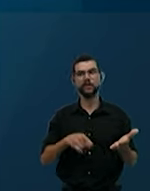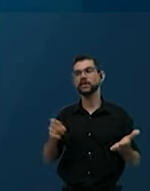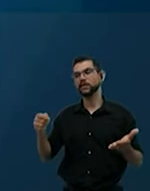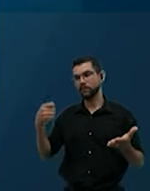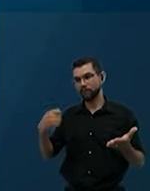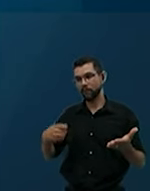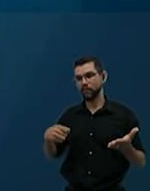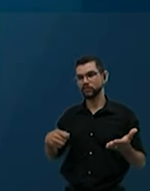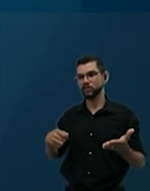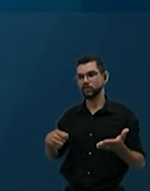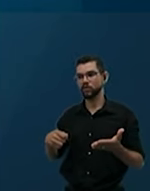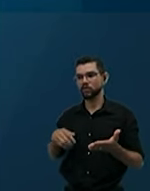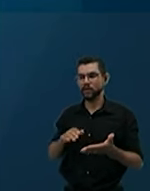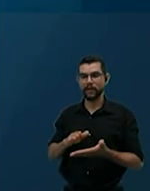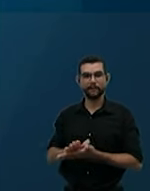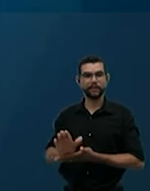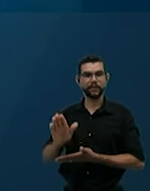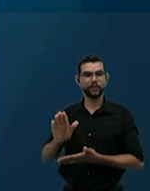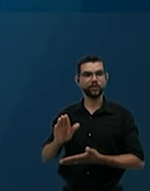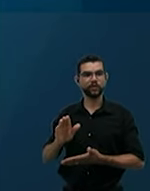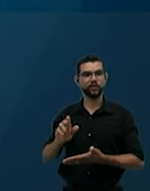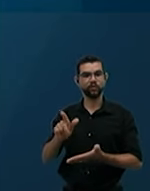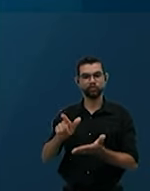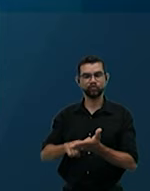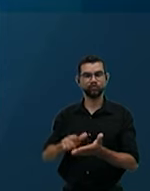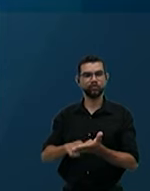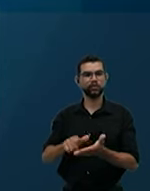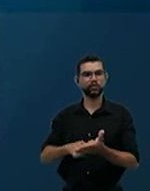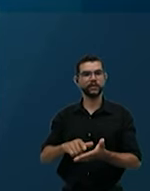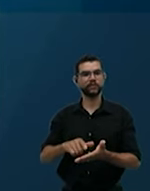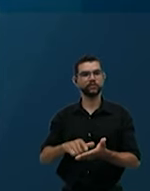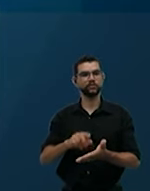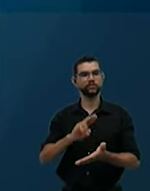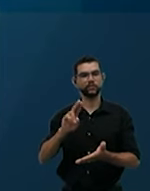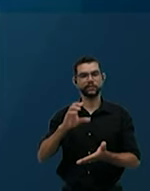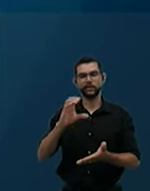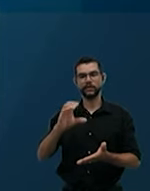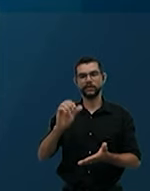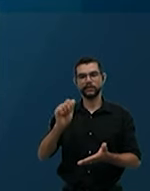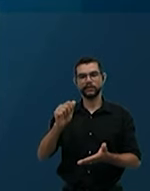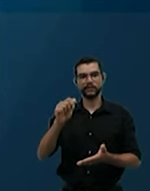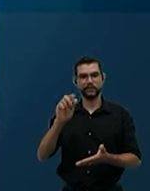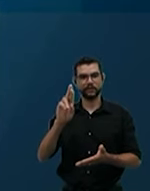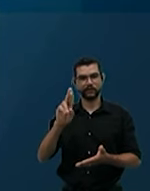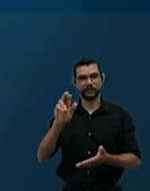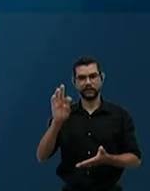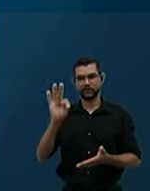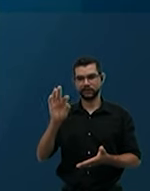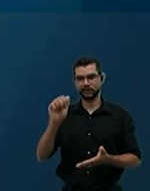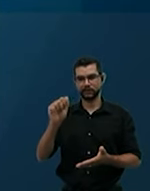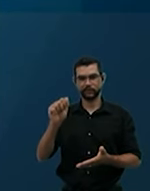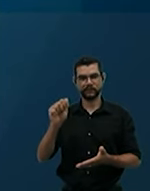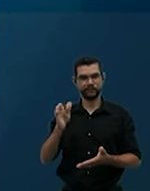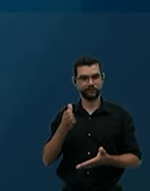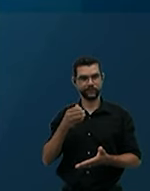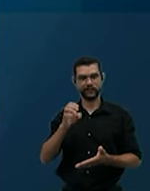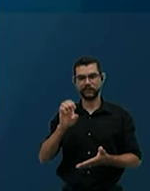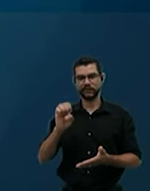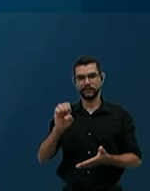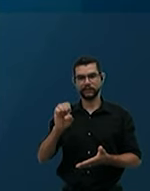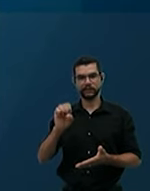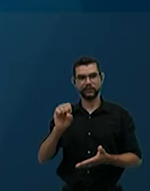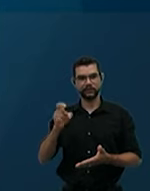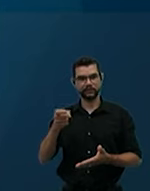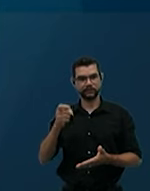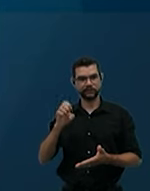E nesse processo subjetivo aqui não tem essa carta de exigência. Ao contrário, tem um documento que chama-se decisão e análise técnica